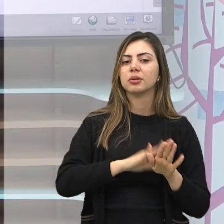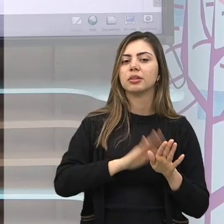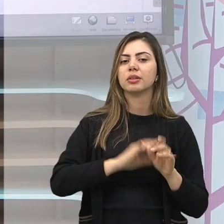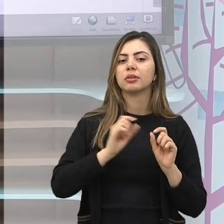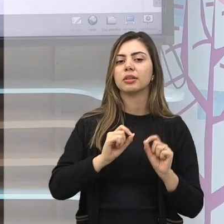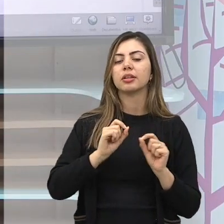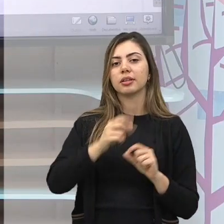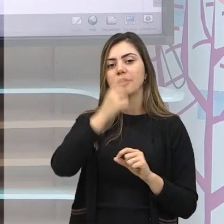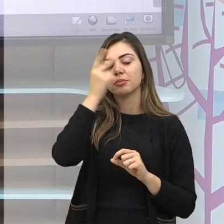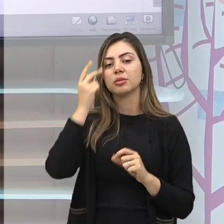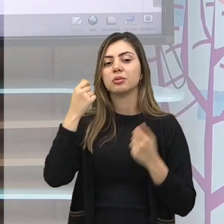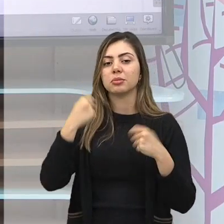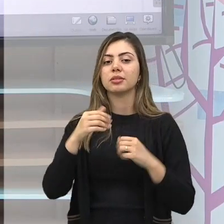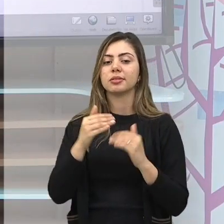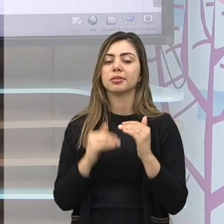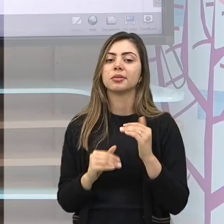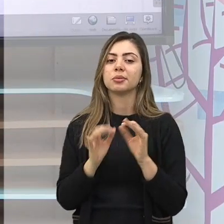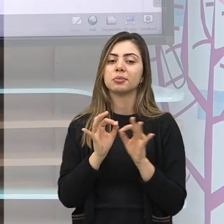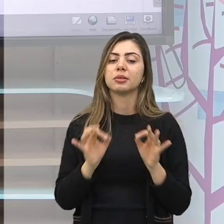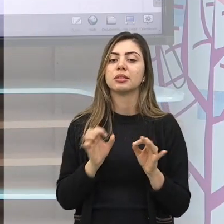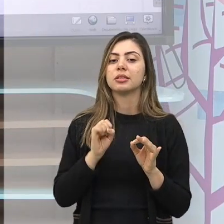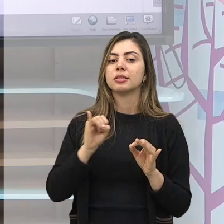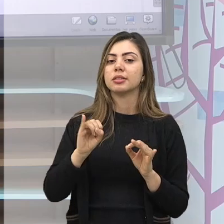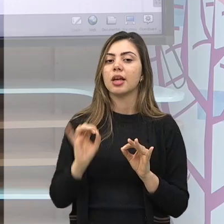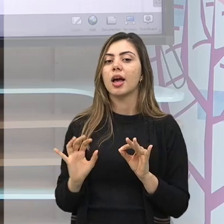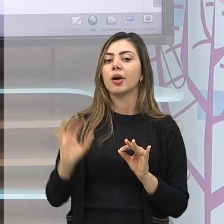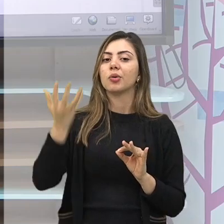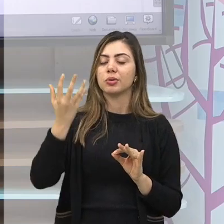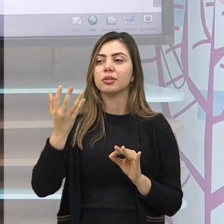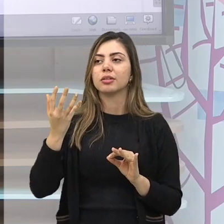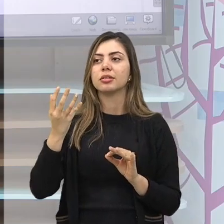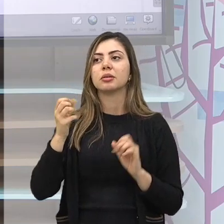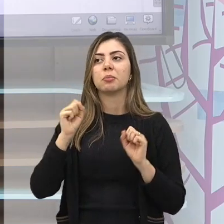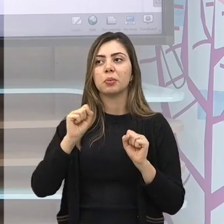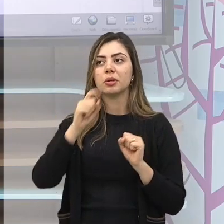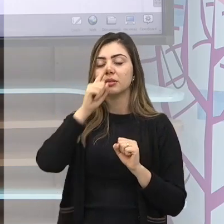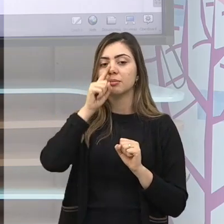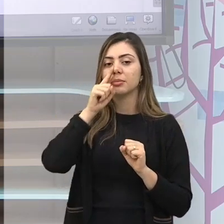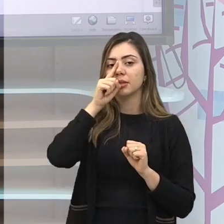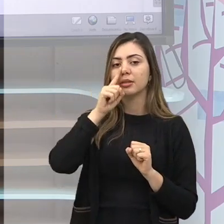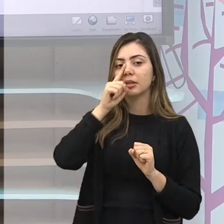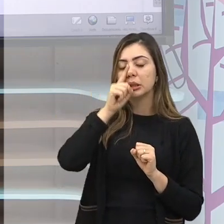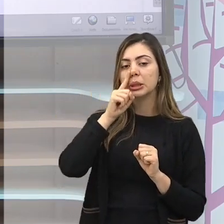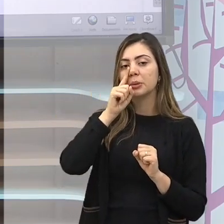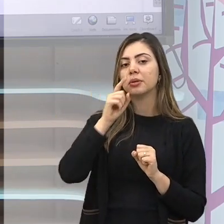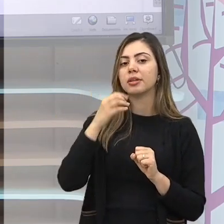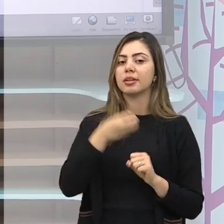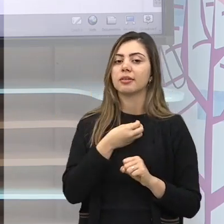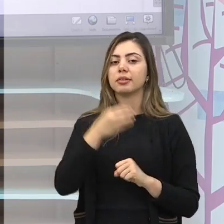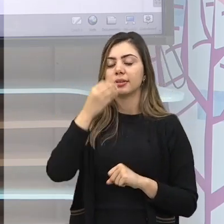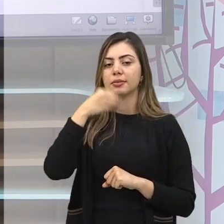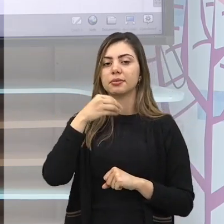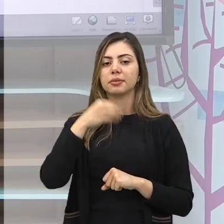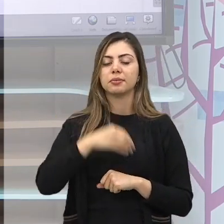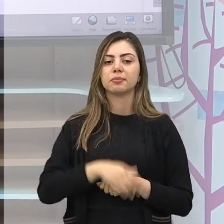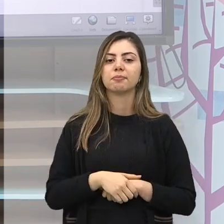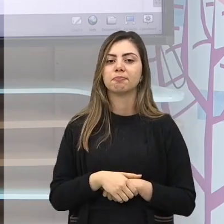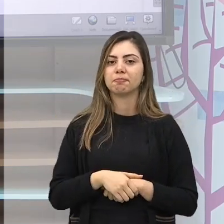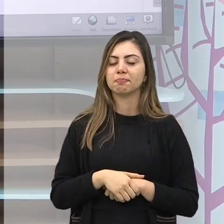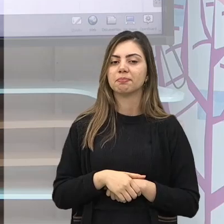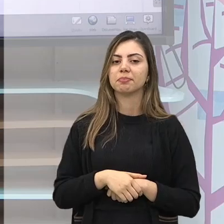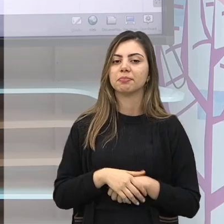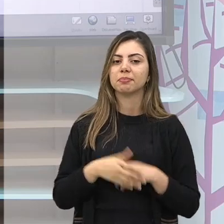ser mais humildes e talvez fossem se elas tivessem mais ciência dos perigos, se corressem mais perigos e dessem mais valor à vida.